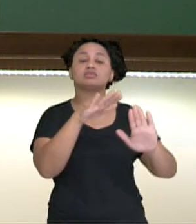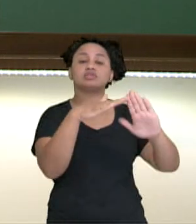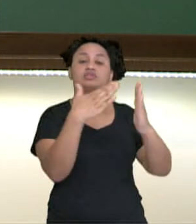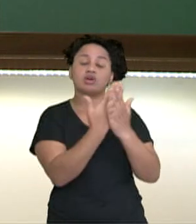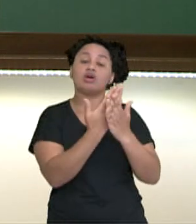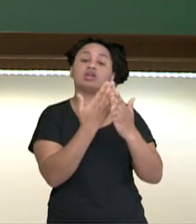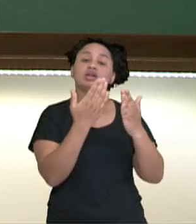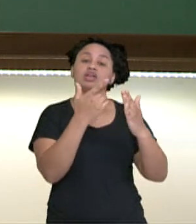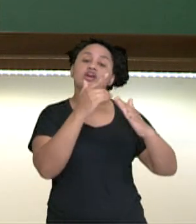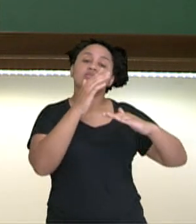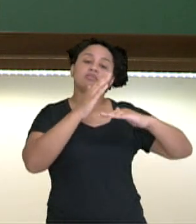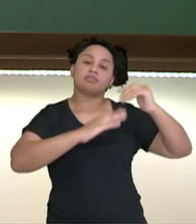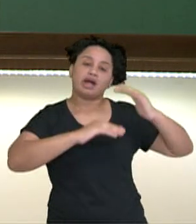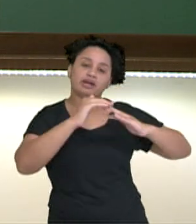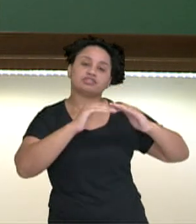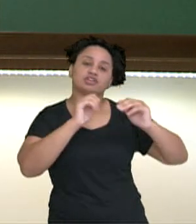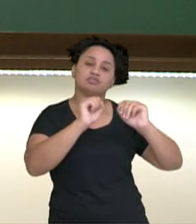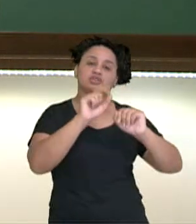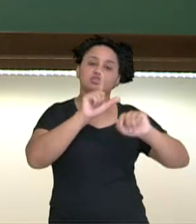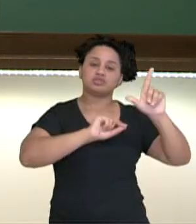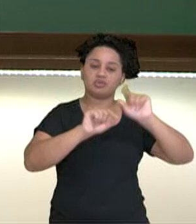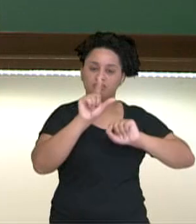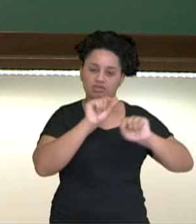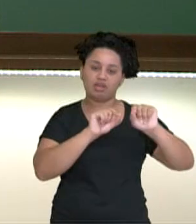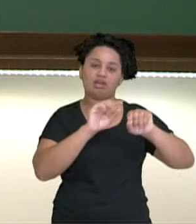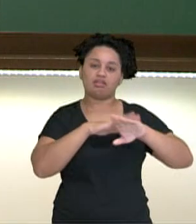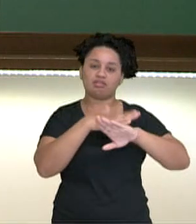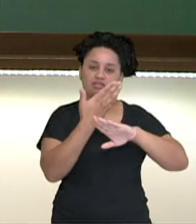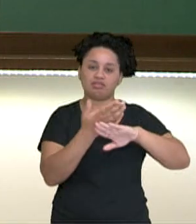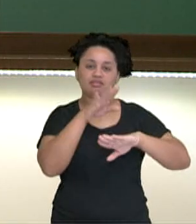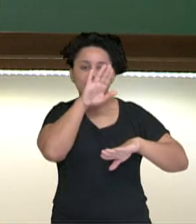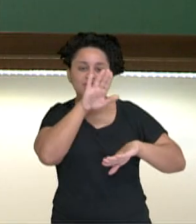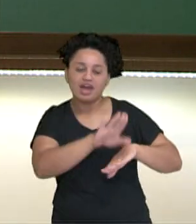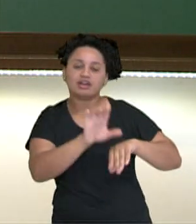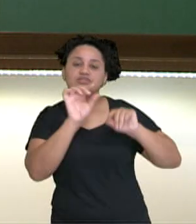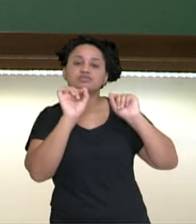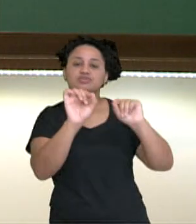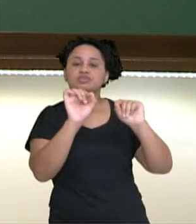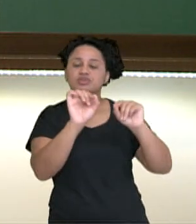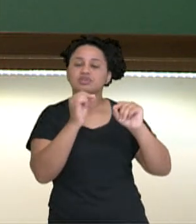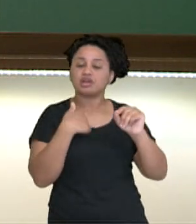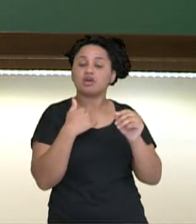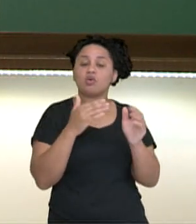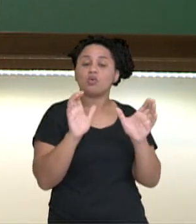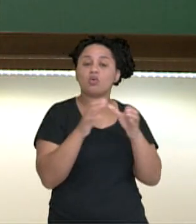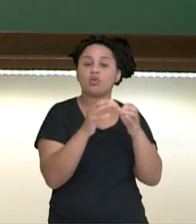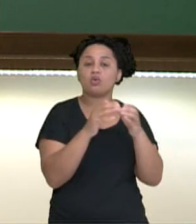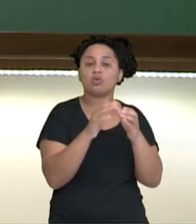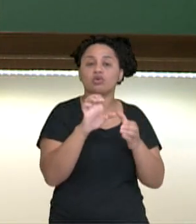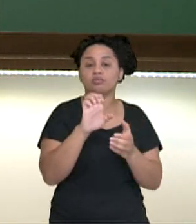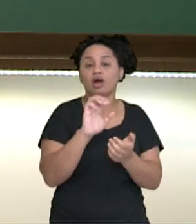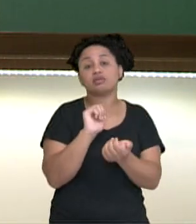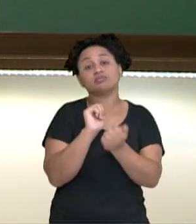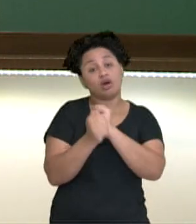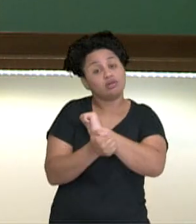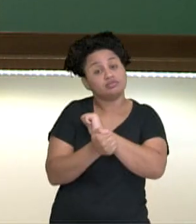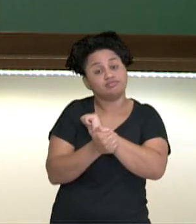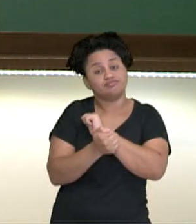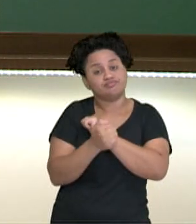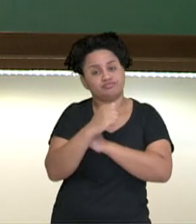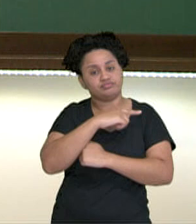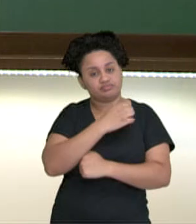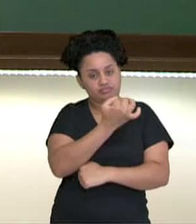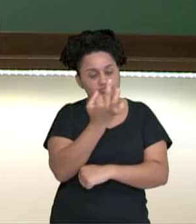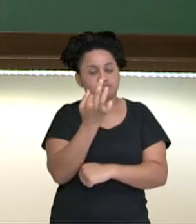como uma dessas atividades possíveis para os alunos à tarde, participar de uma equipe de esportes. Então o